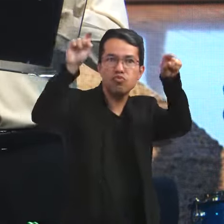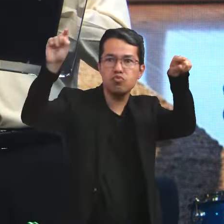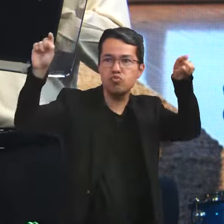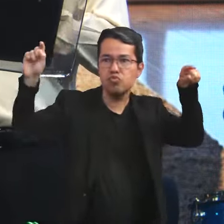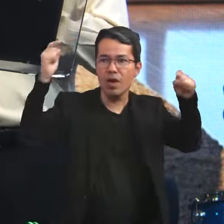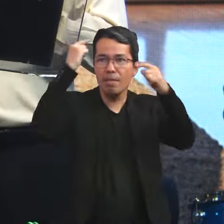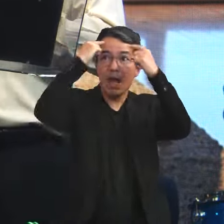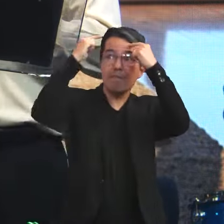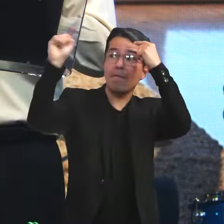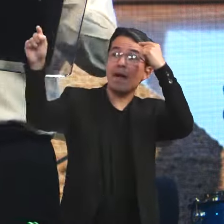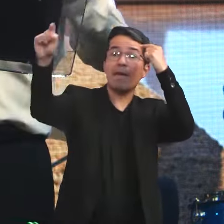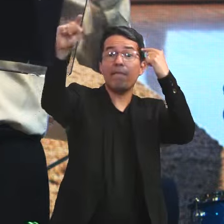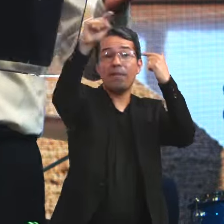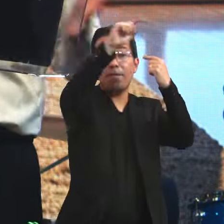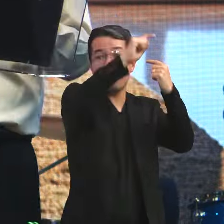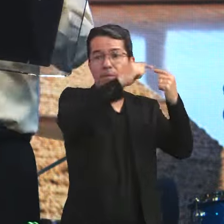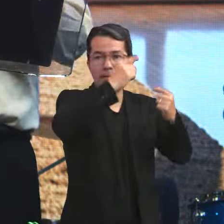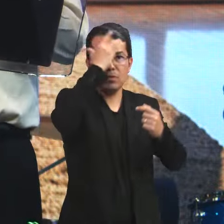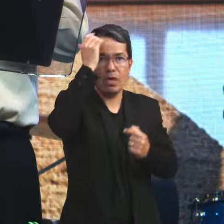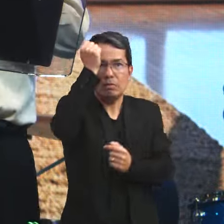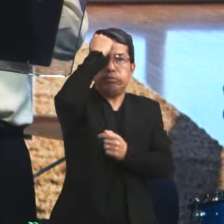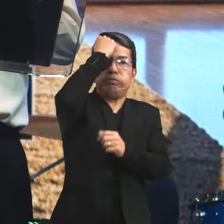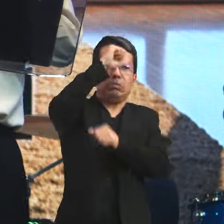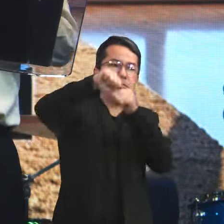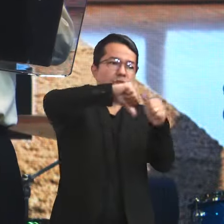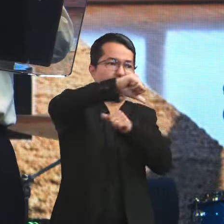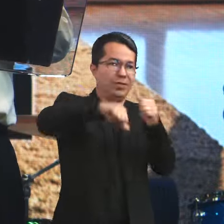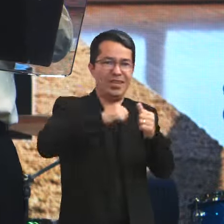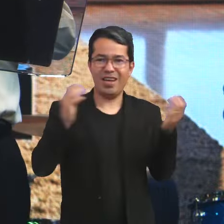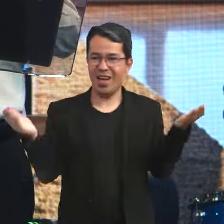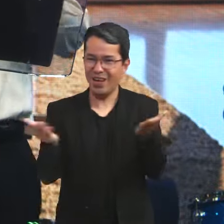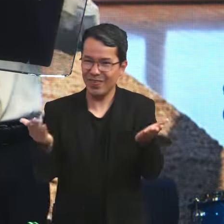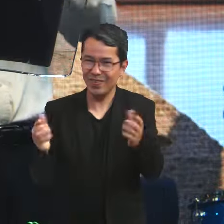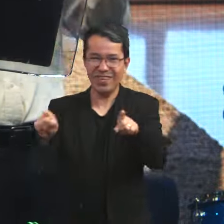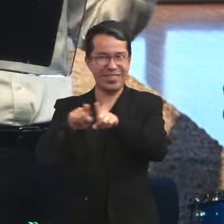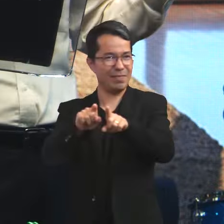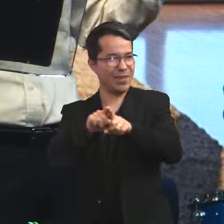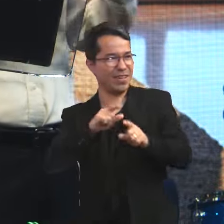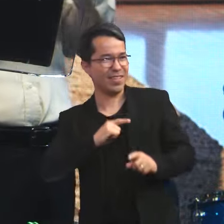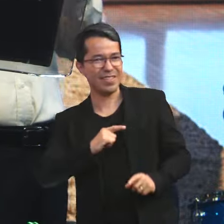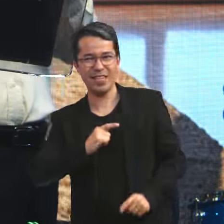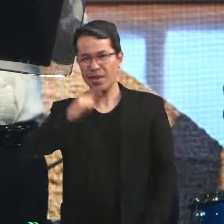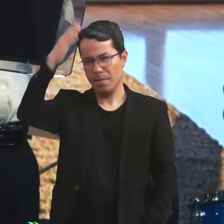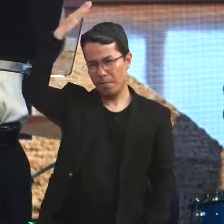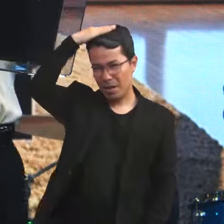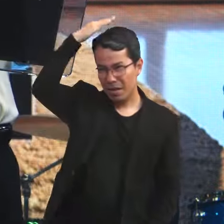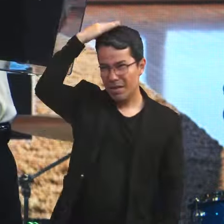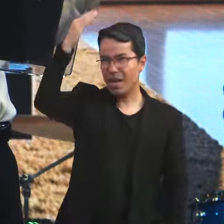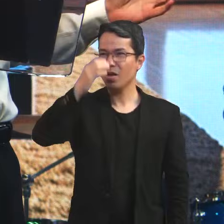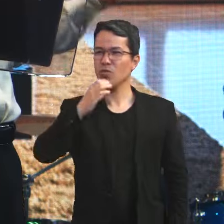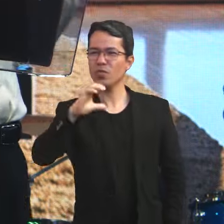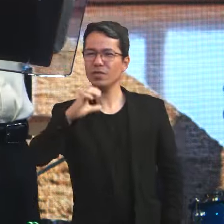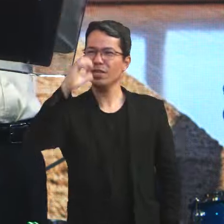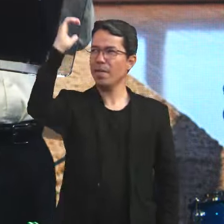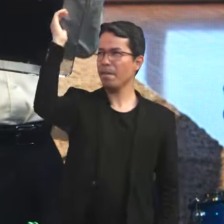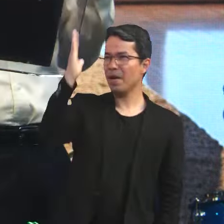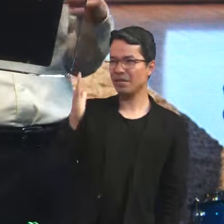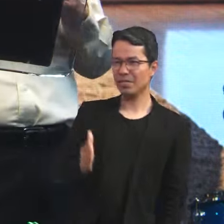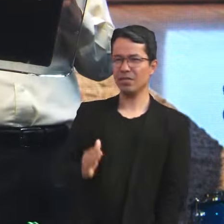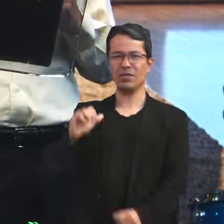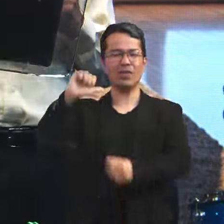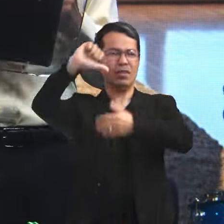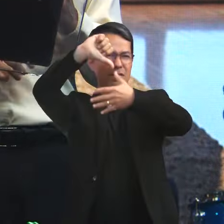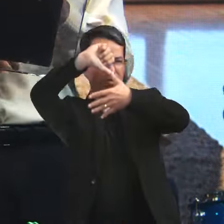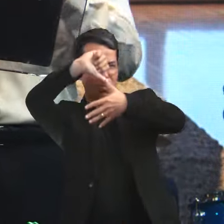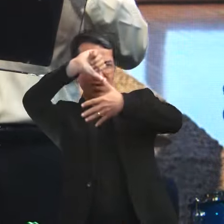possa saturar a cidade de cutiva mas também o estado do Paraná e todo Brasil e